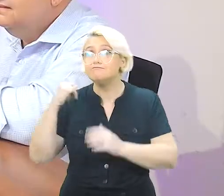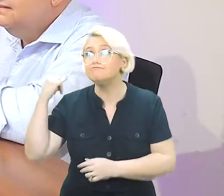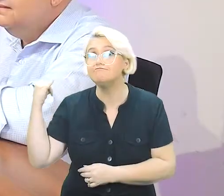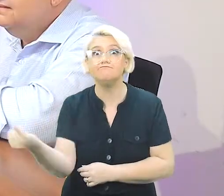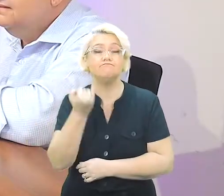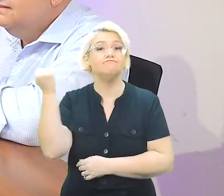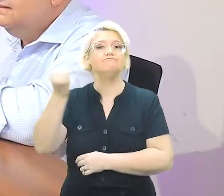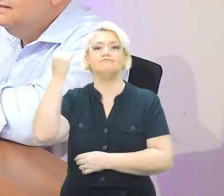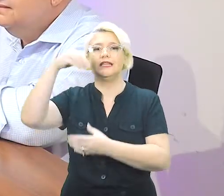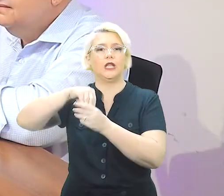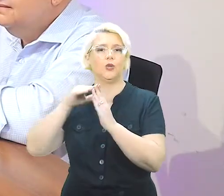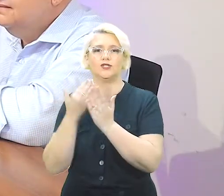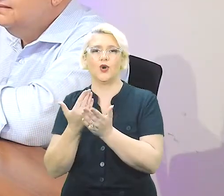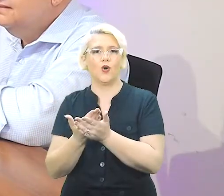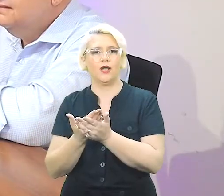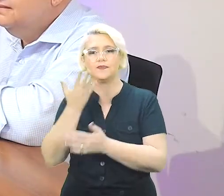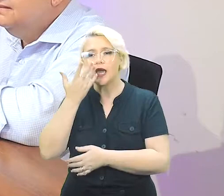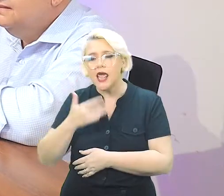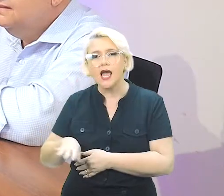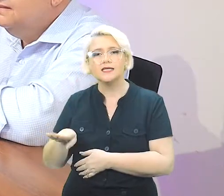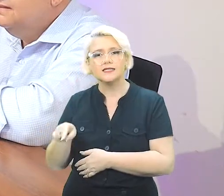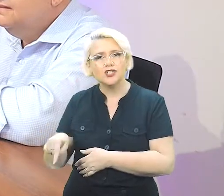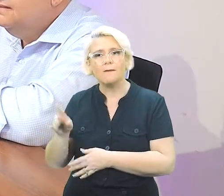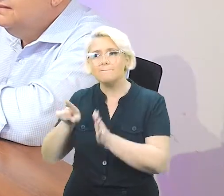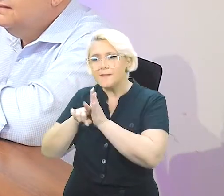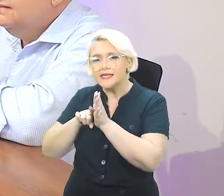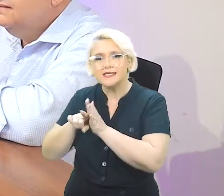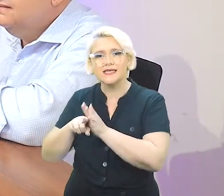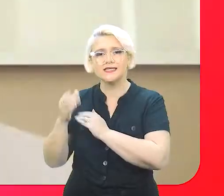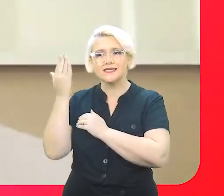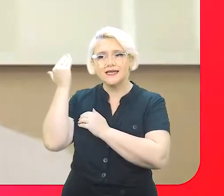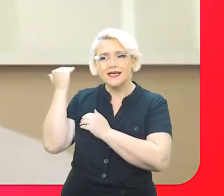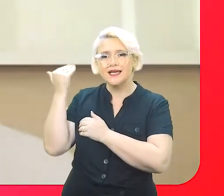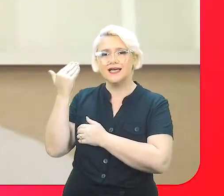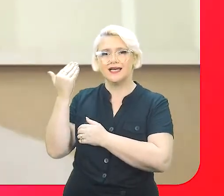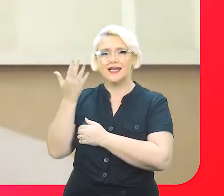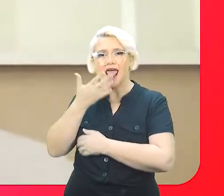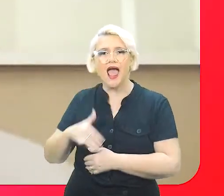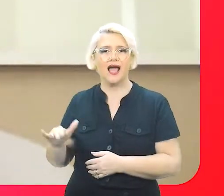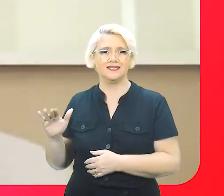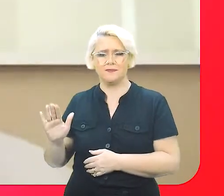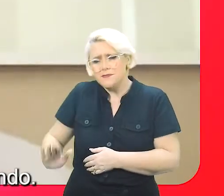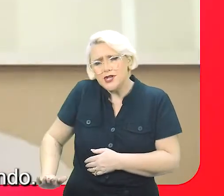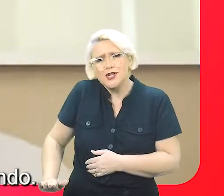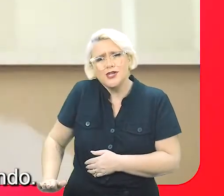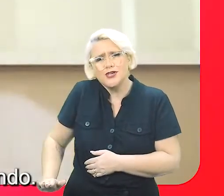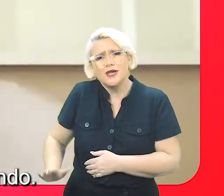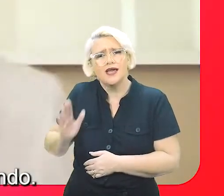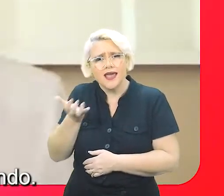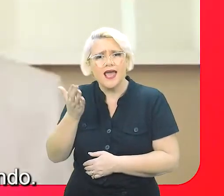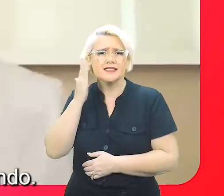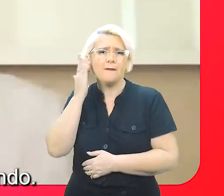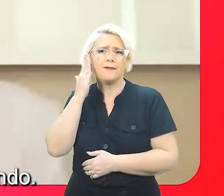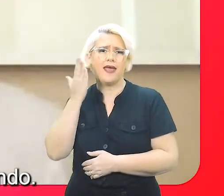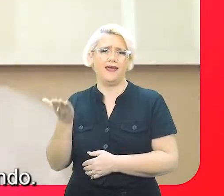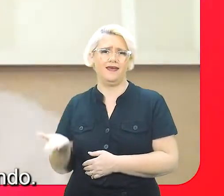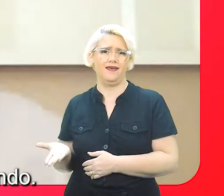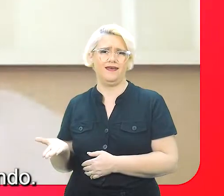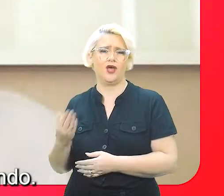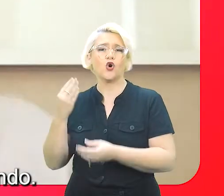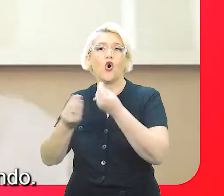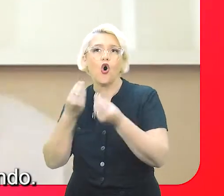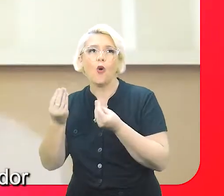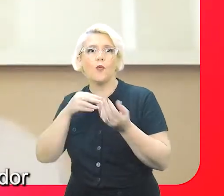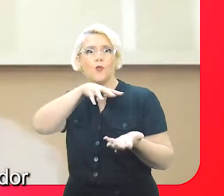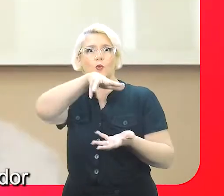tudo na escola, né? A criancinha já pesquisa quando ela é criança, ela é bem pequena, ela quer saber como é